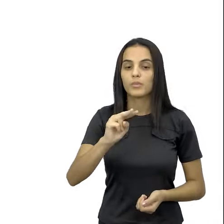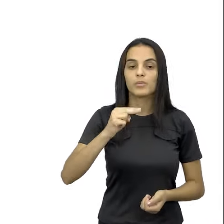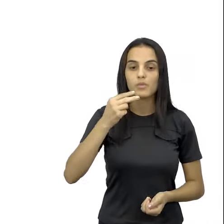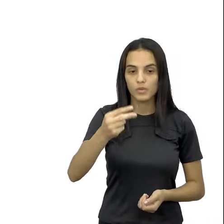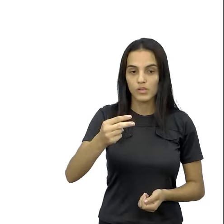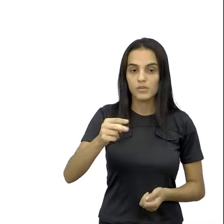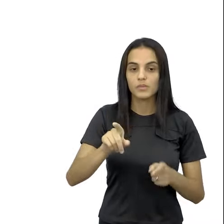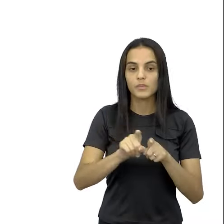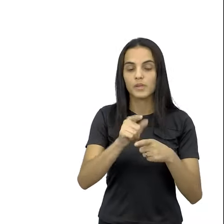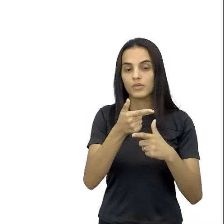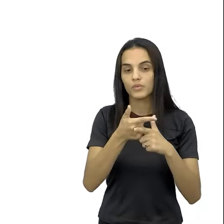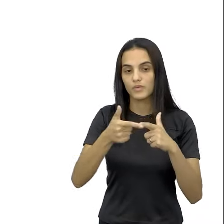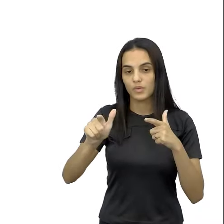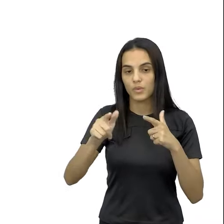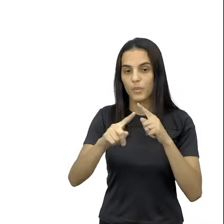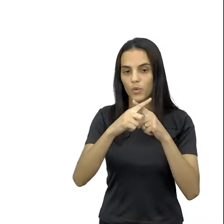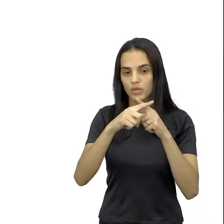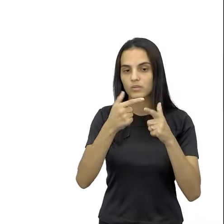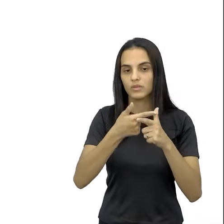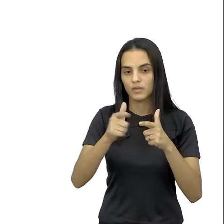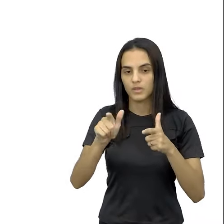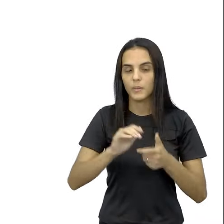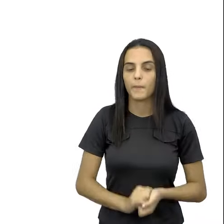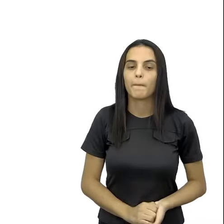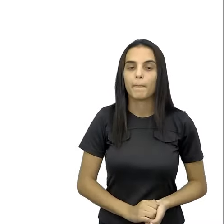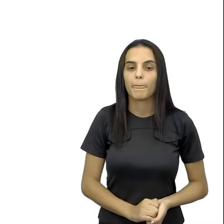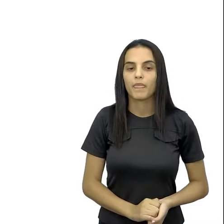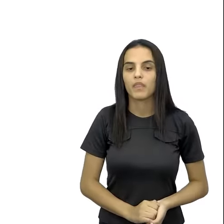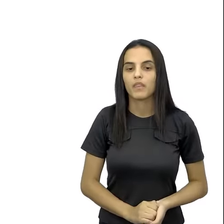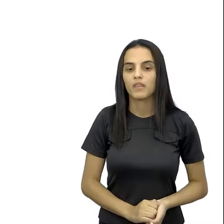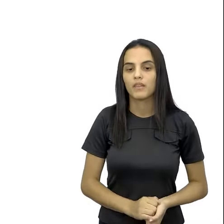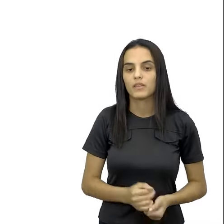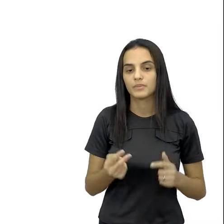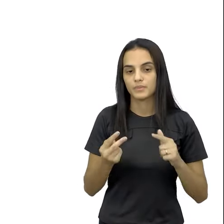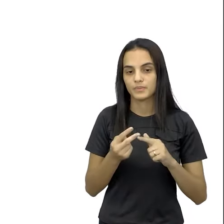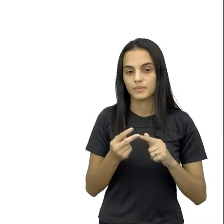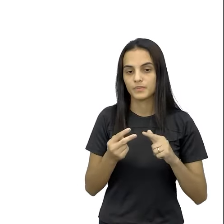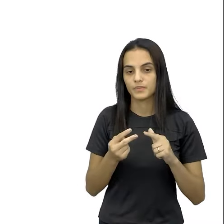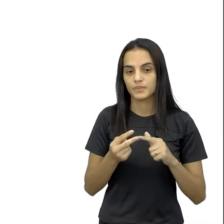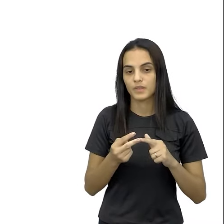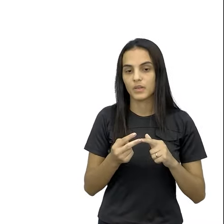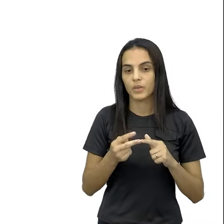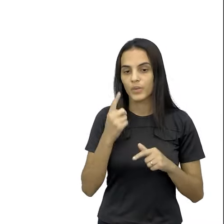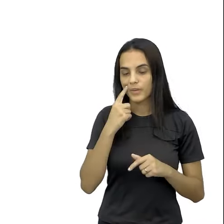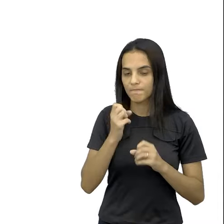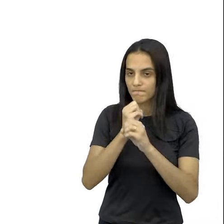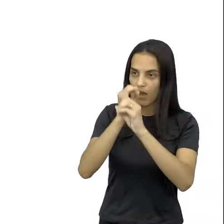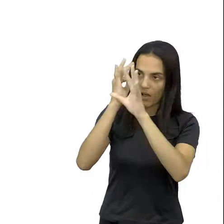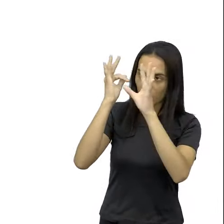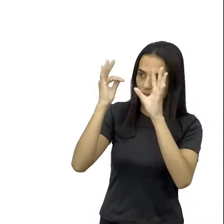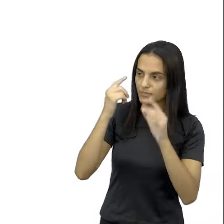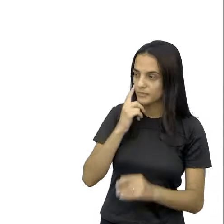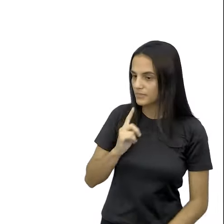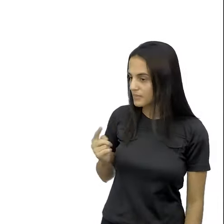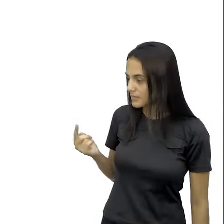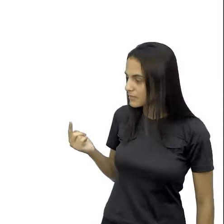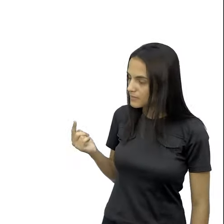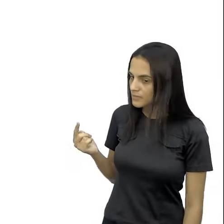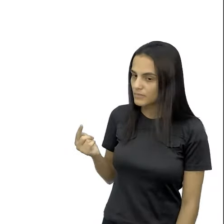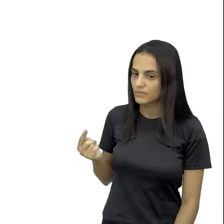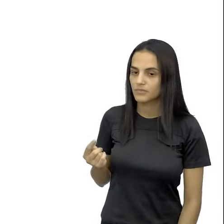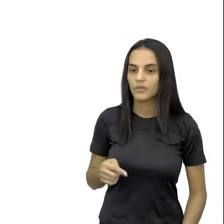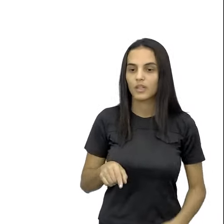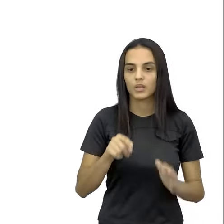divisores, tá? Então, a gente tem ali, né, dois balões aí de